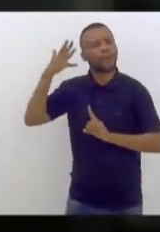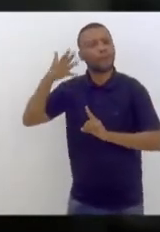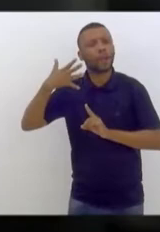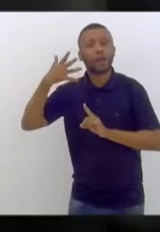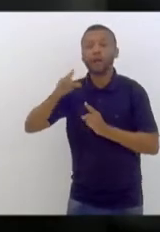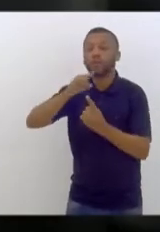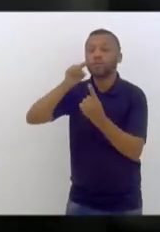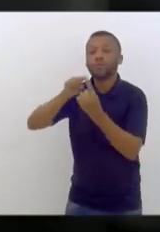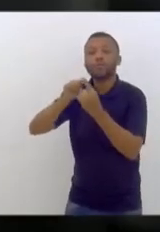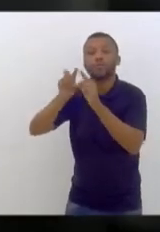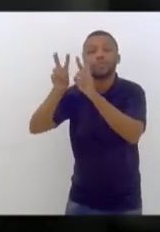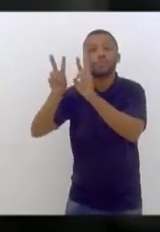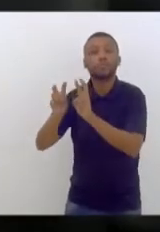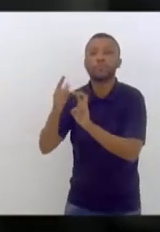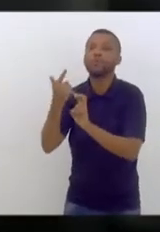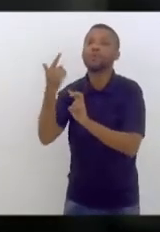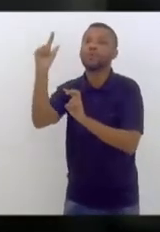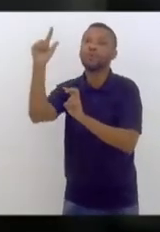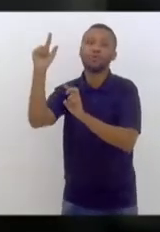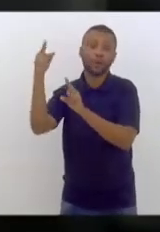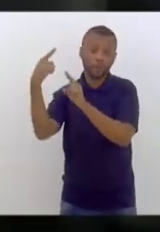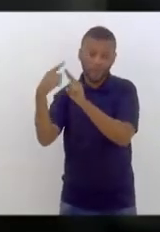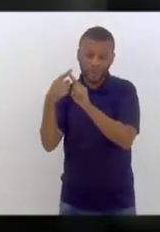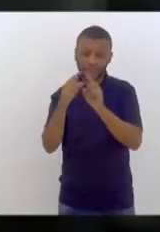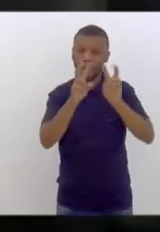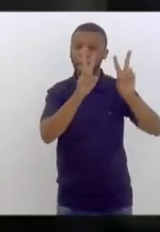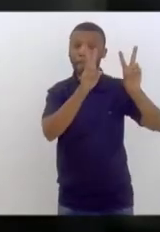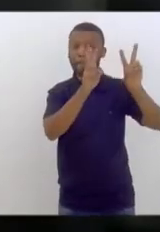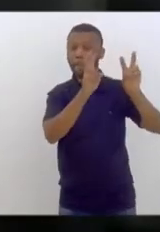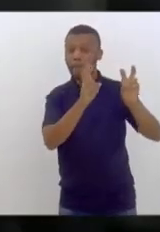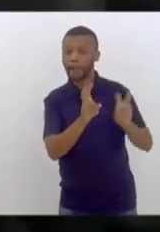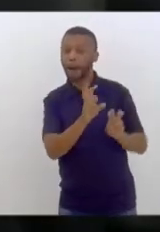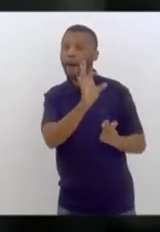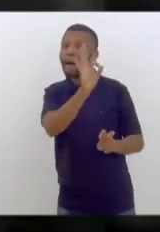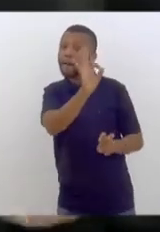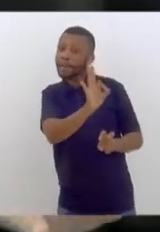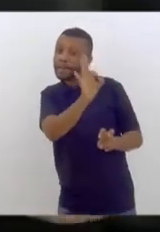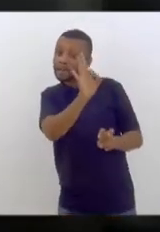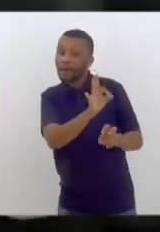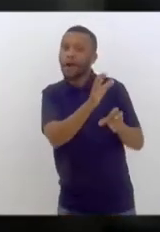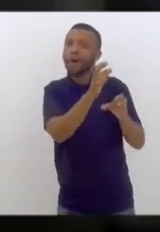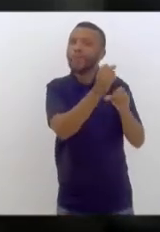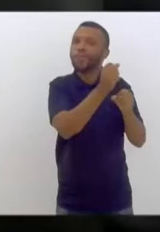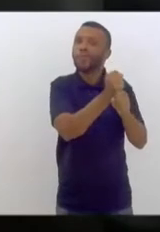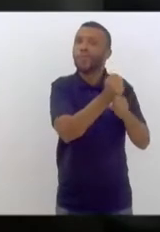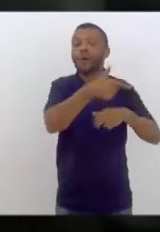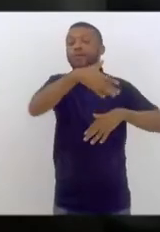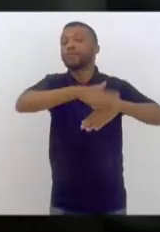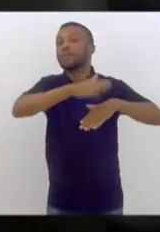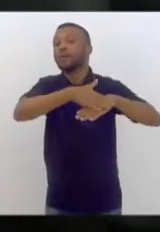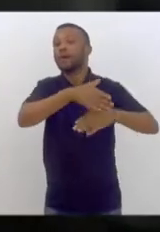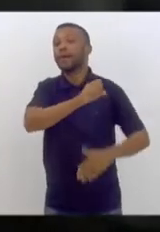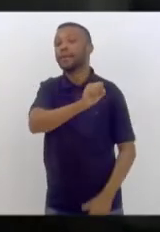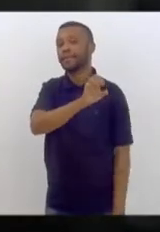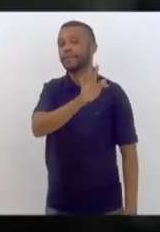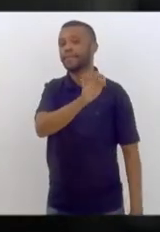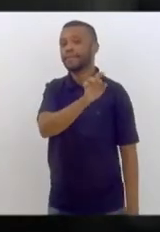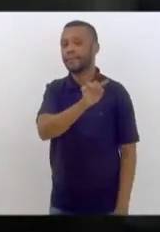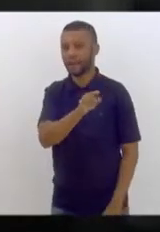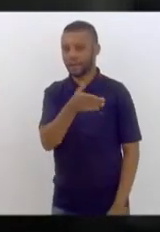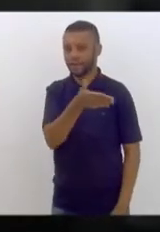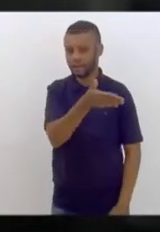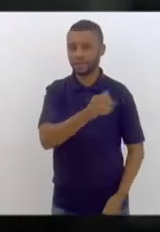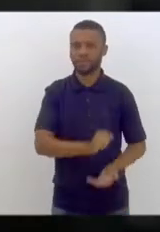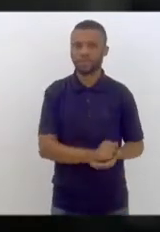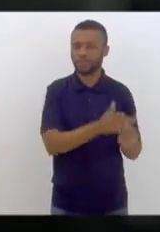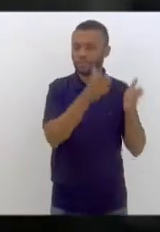porque a questão realmente desse mérito, né, de percentuais realmente cabe à Fazenda. Quanto à parte